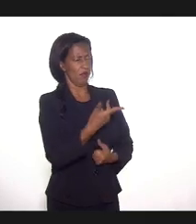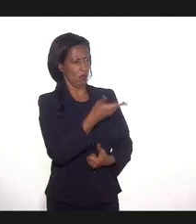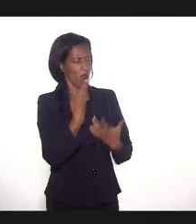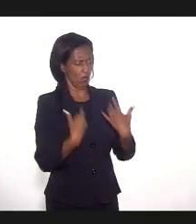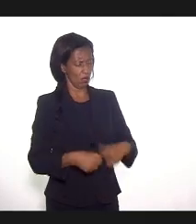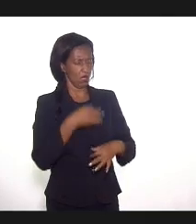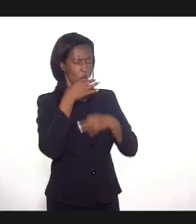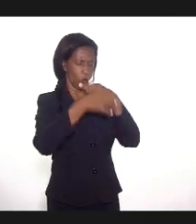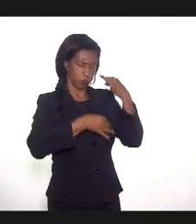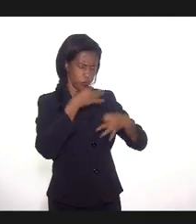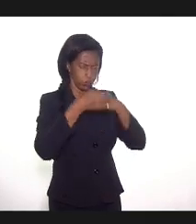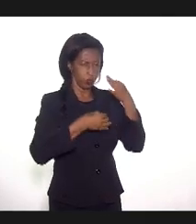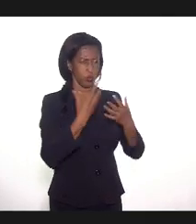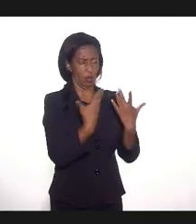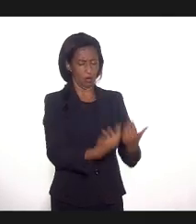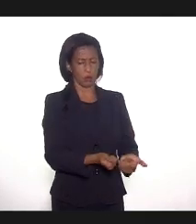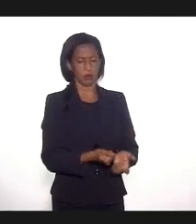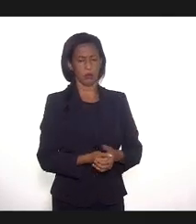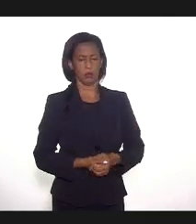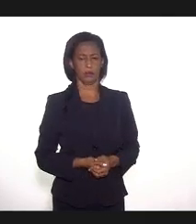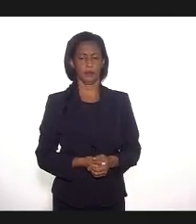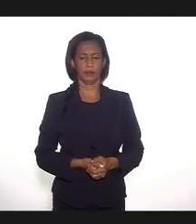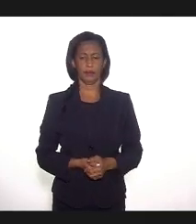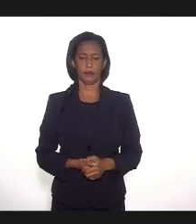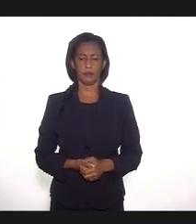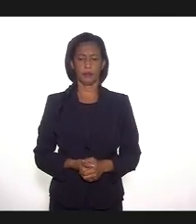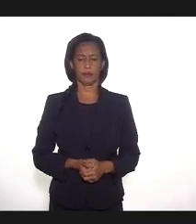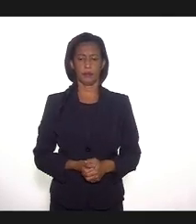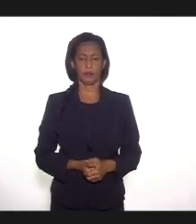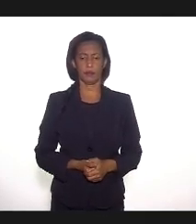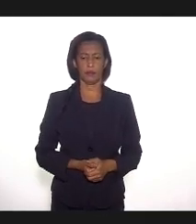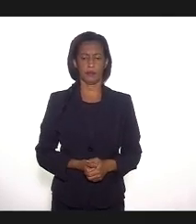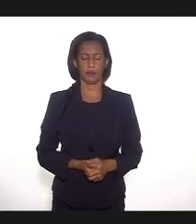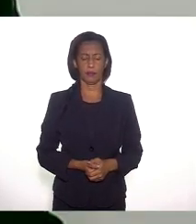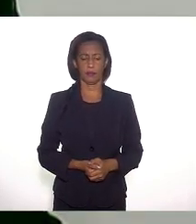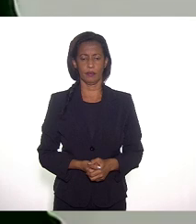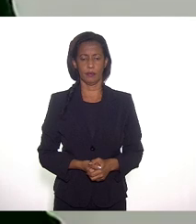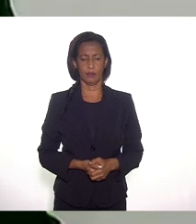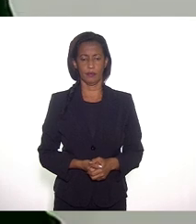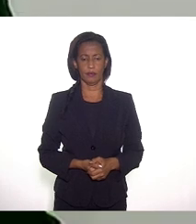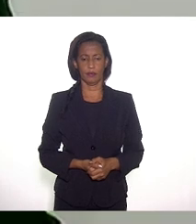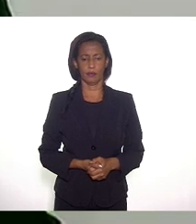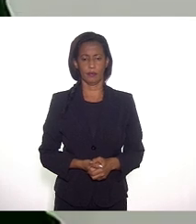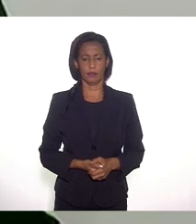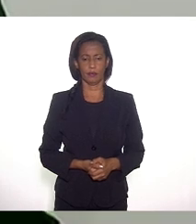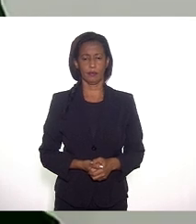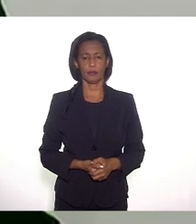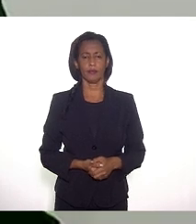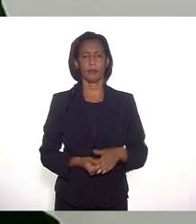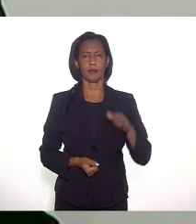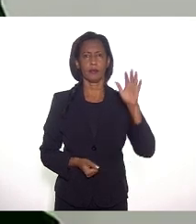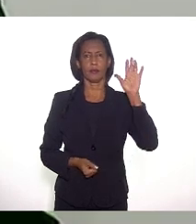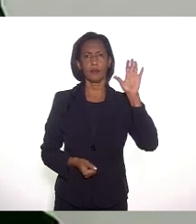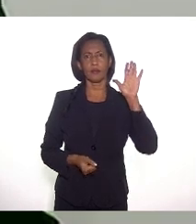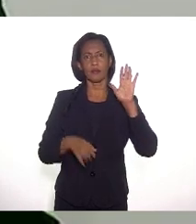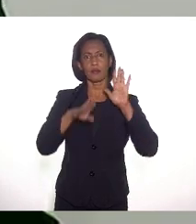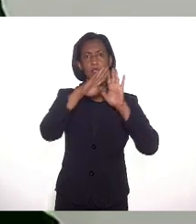Dessa maneira. Deputado aí é o Márcio. Só questão de ordem. Deputado Vota. Mink, quer falar? Questão de